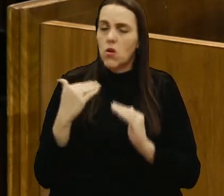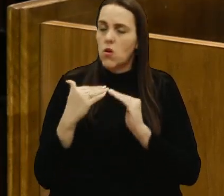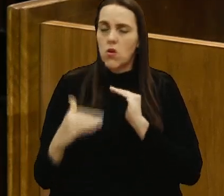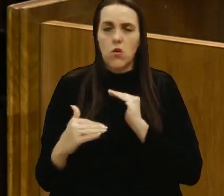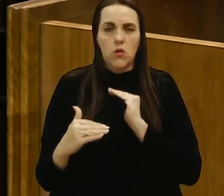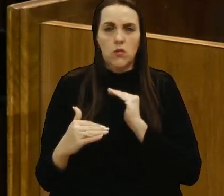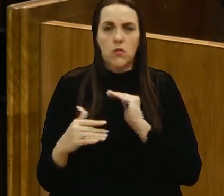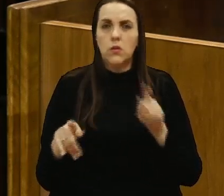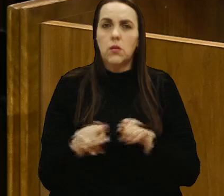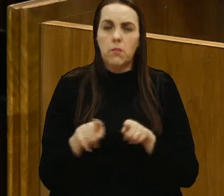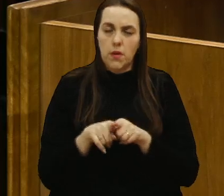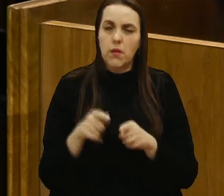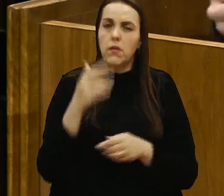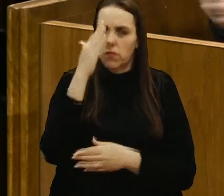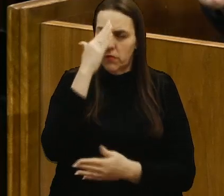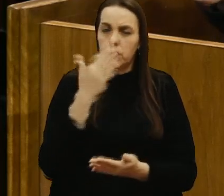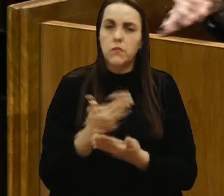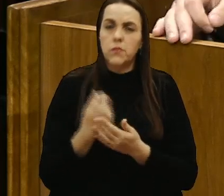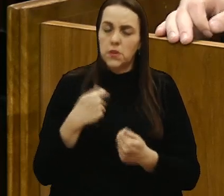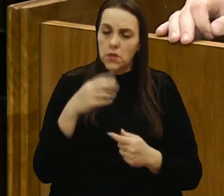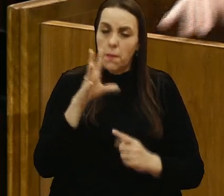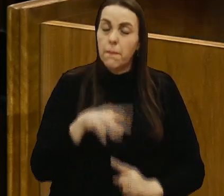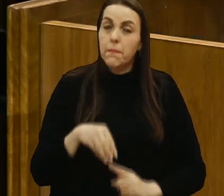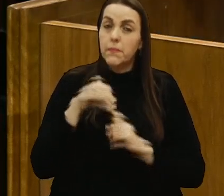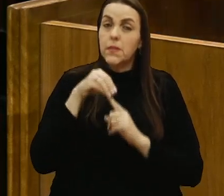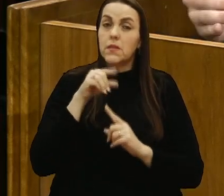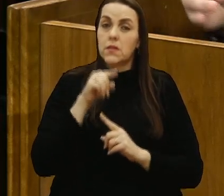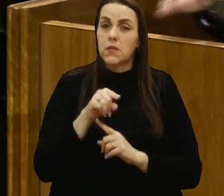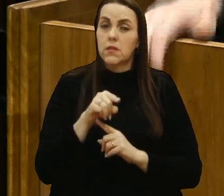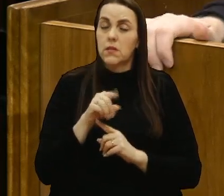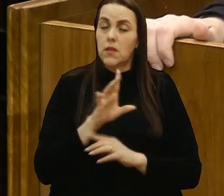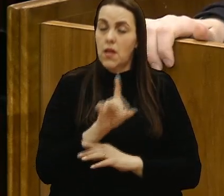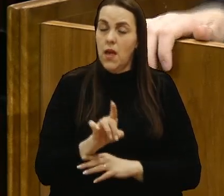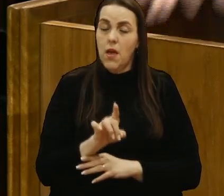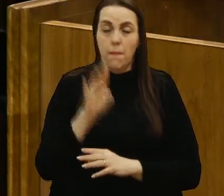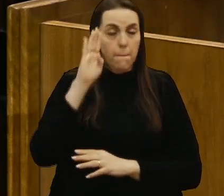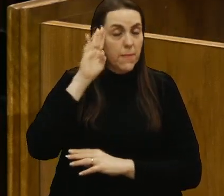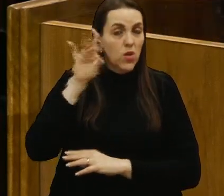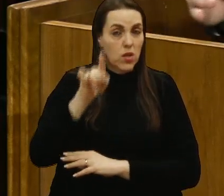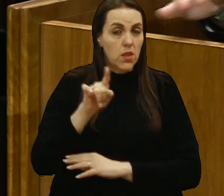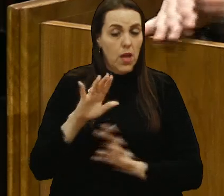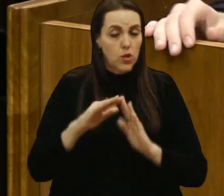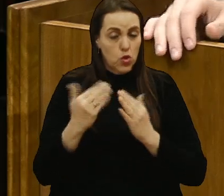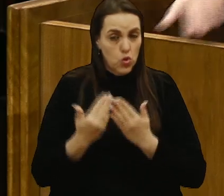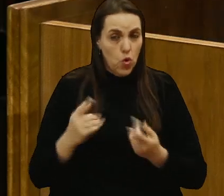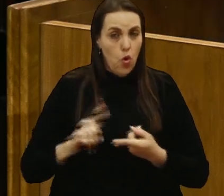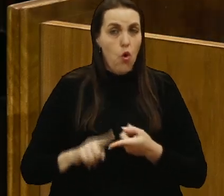nós achamos que tem que ser algo que priorize a qualidade da educação, priorize as nossas escolas, os